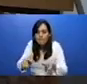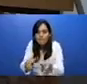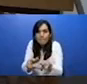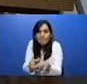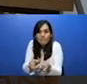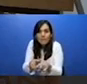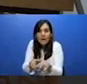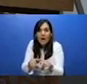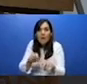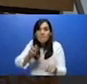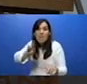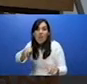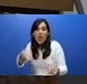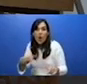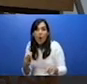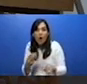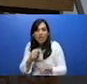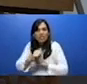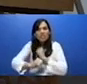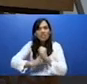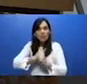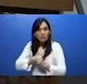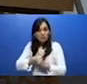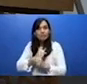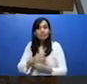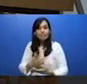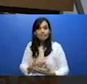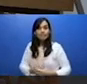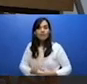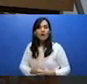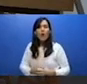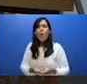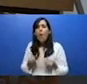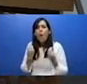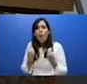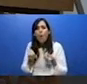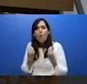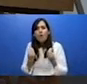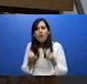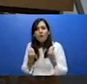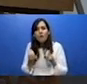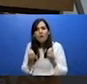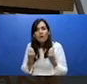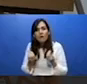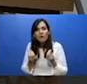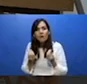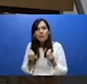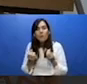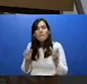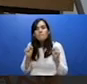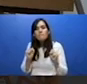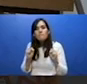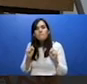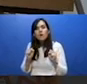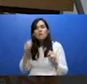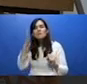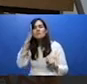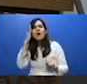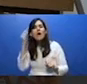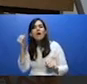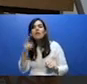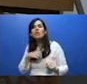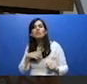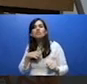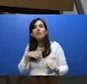milhões de anos, né? Então, como é possível nós sabermos que existiram